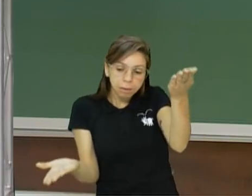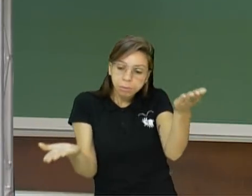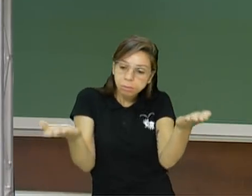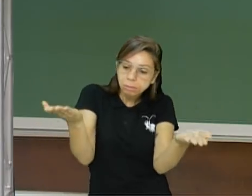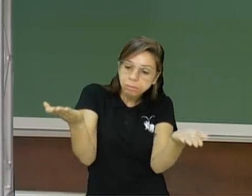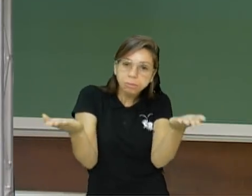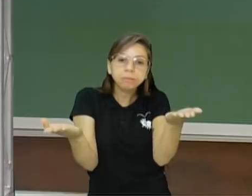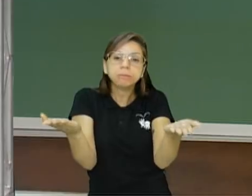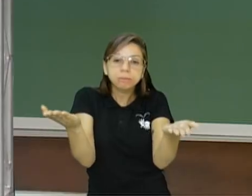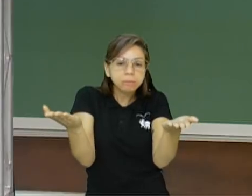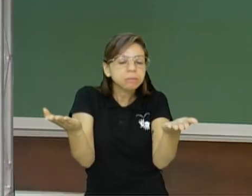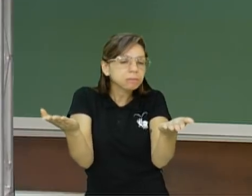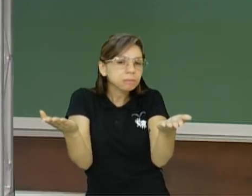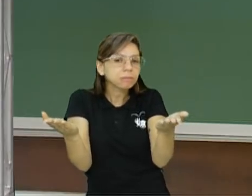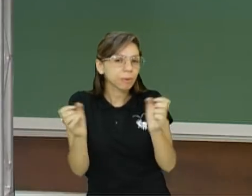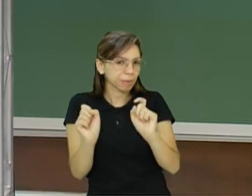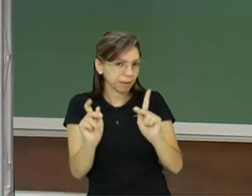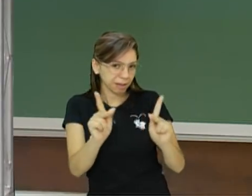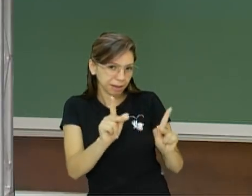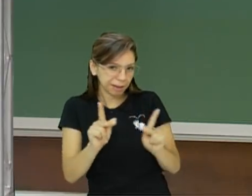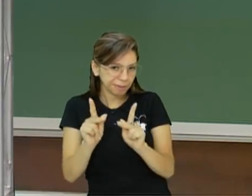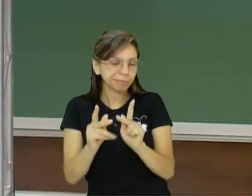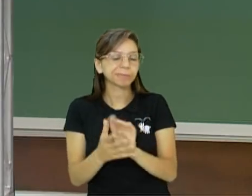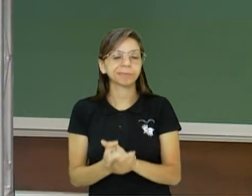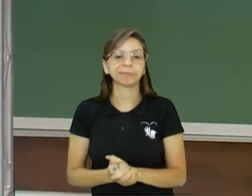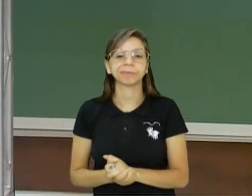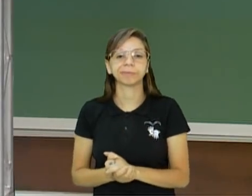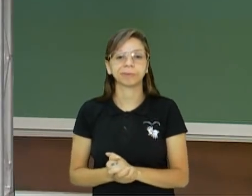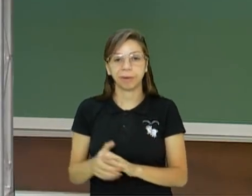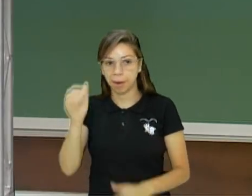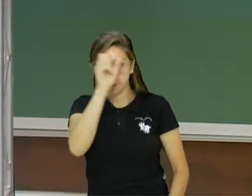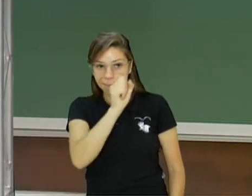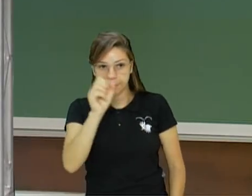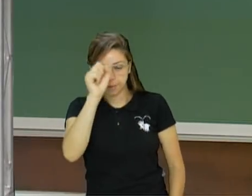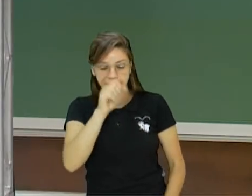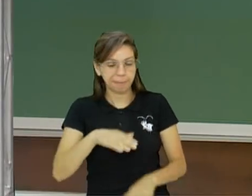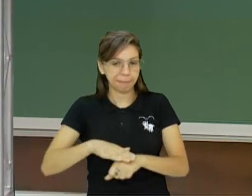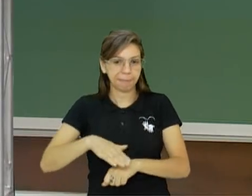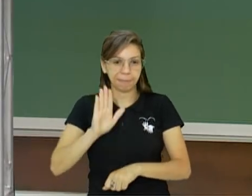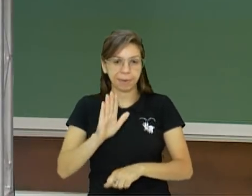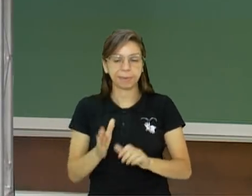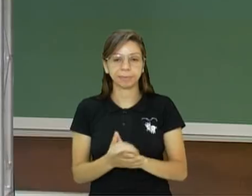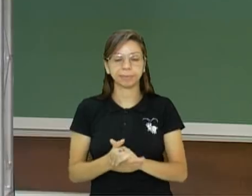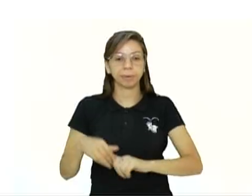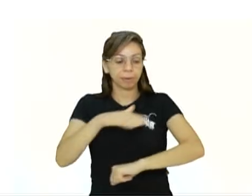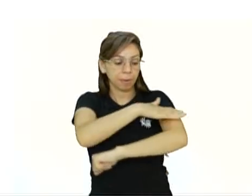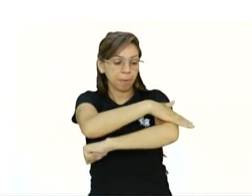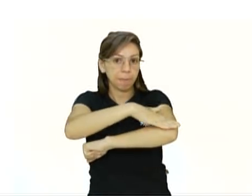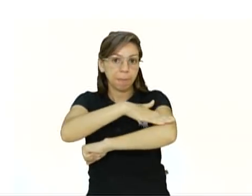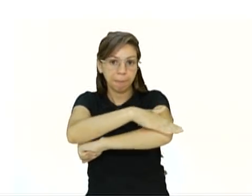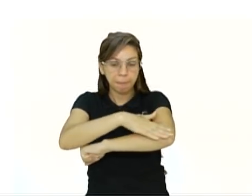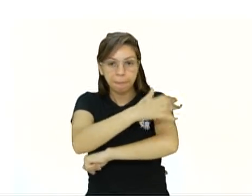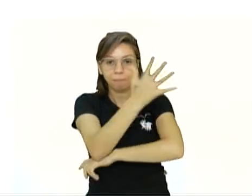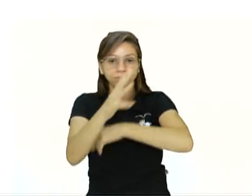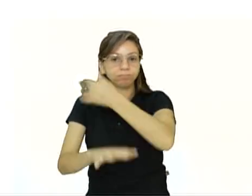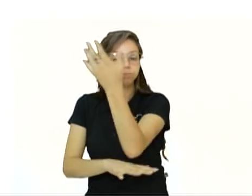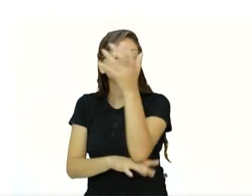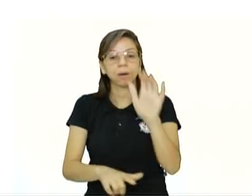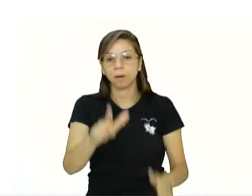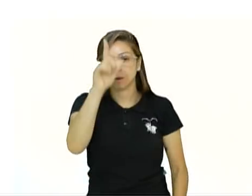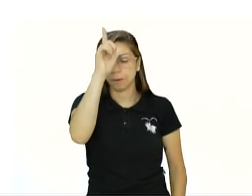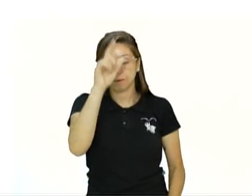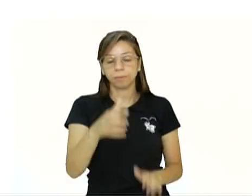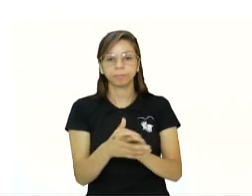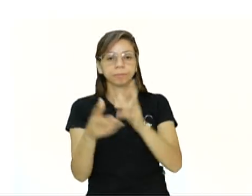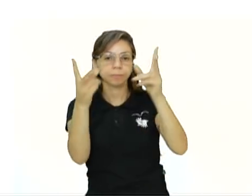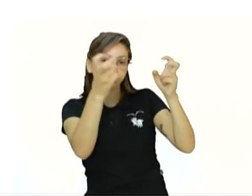nas medidas, certinho? Vamos aprender mais um pouquinho então, ó. No Bosque Alemão, vamos identificar a